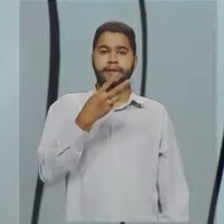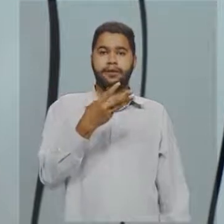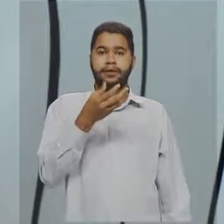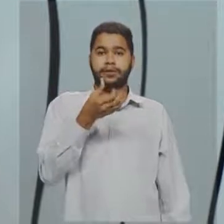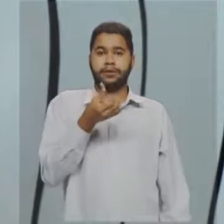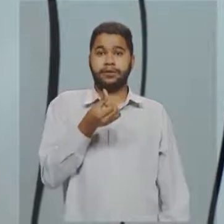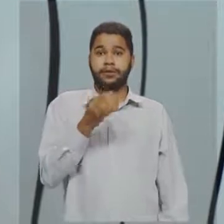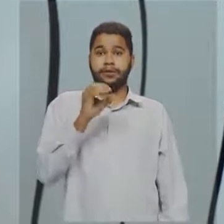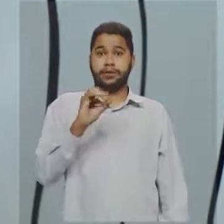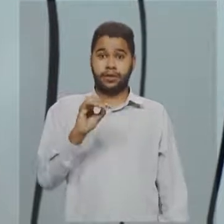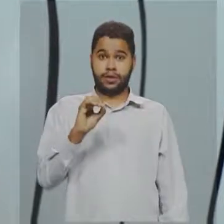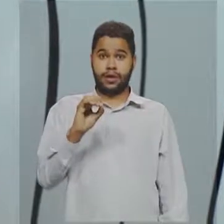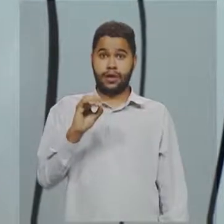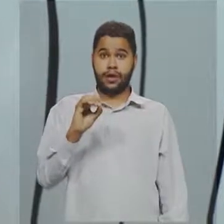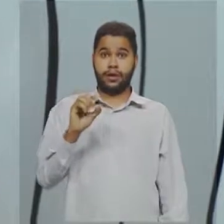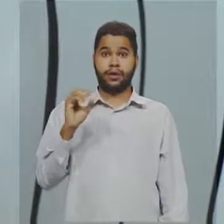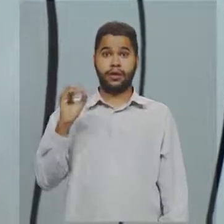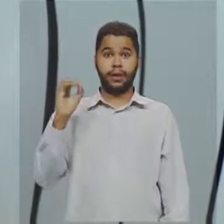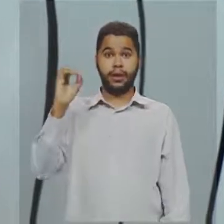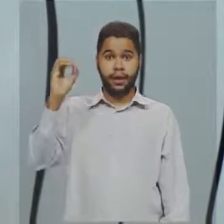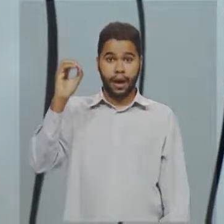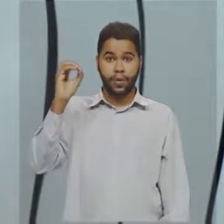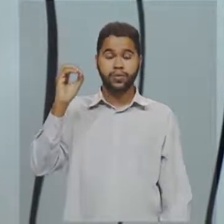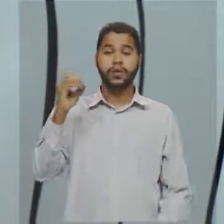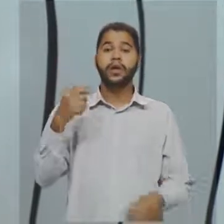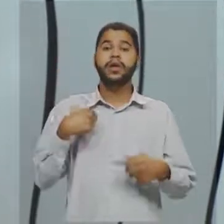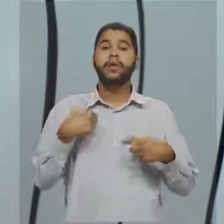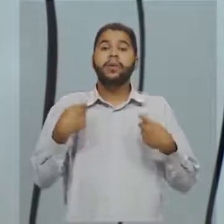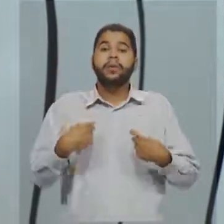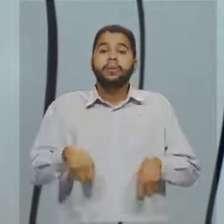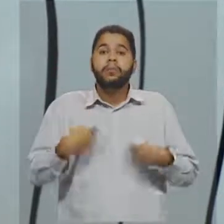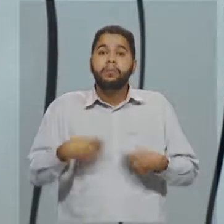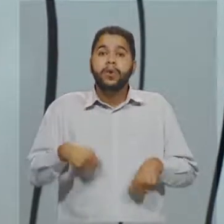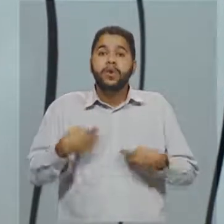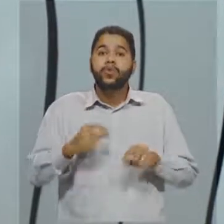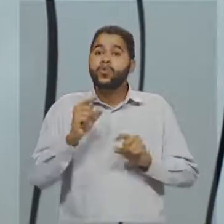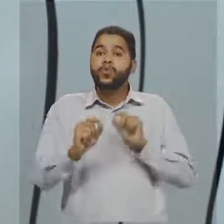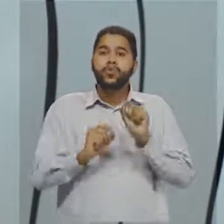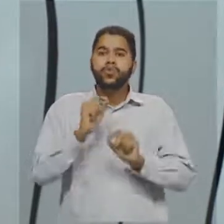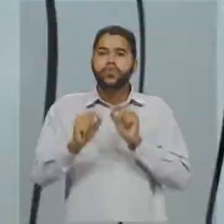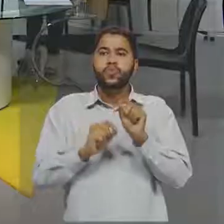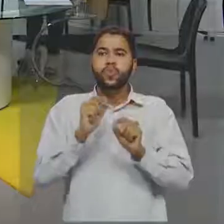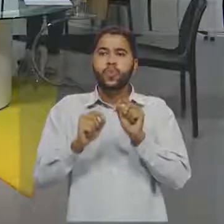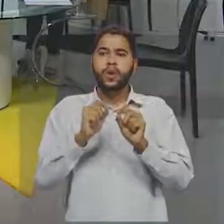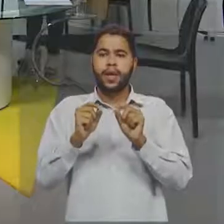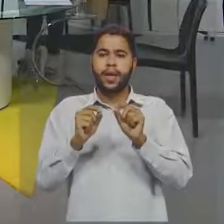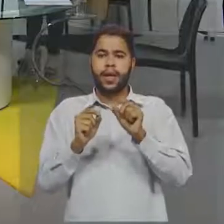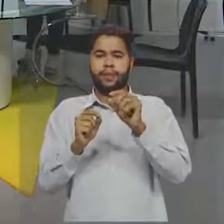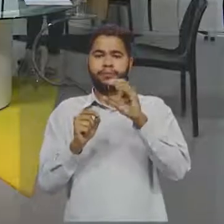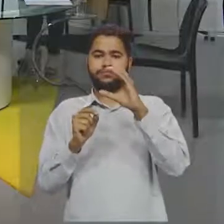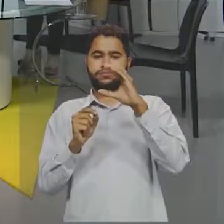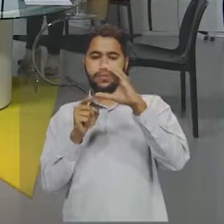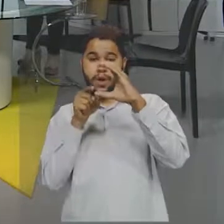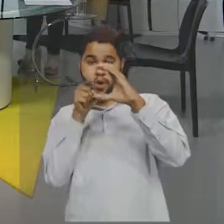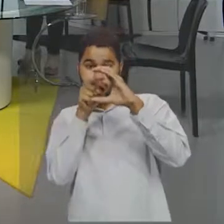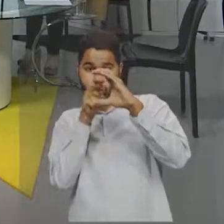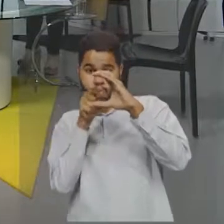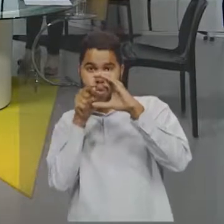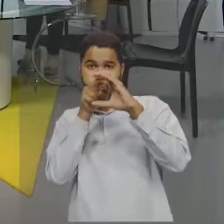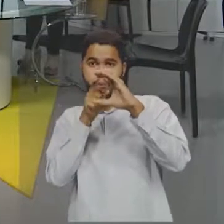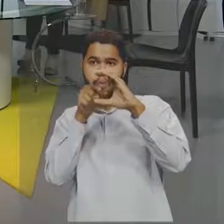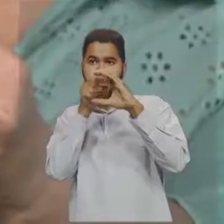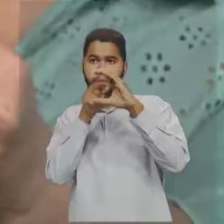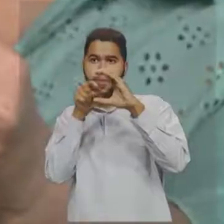360 graus. O transferidor, eu preciso de estar no meio do transferidor, vai ter